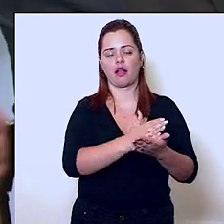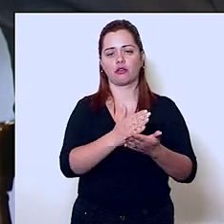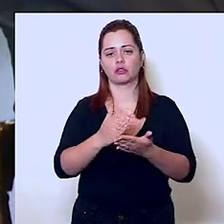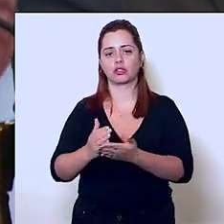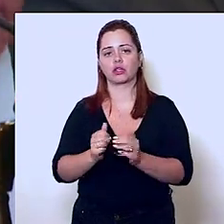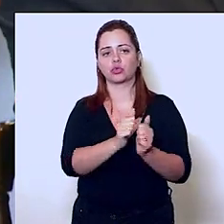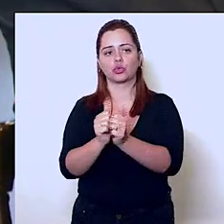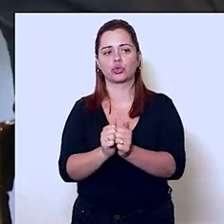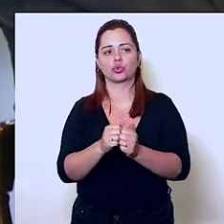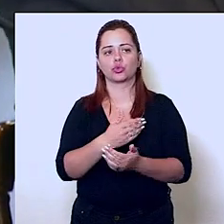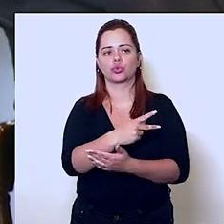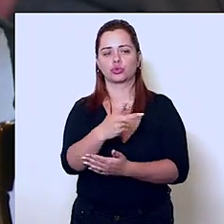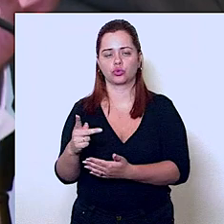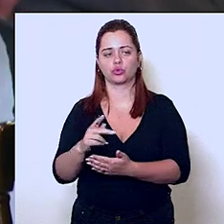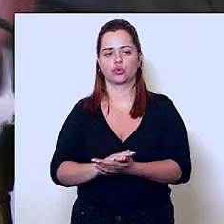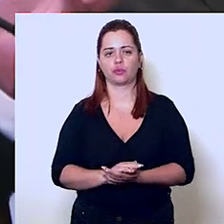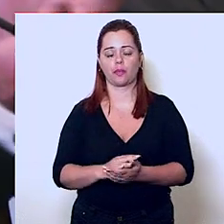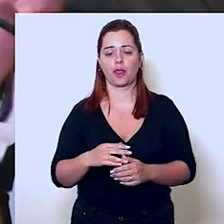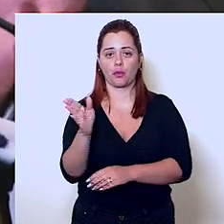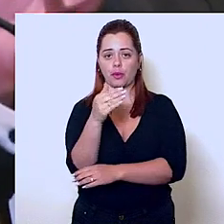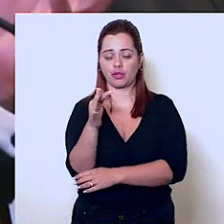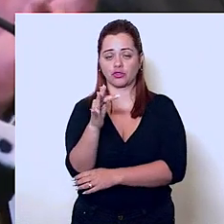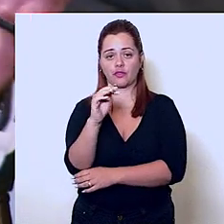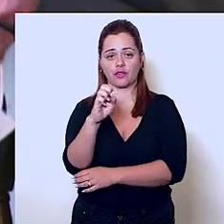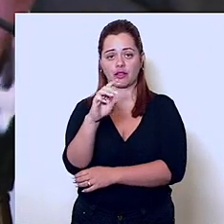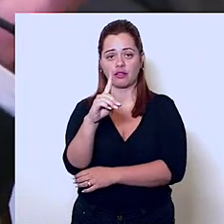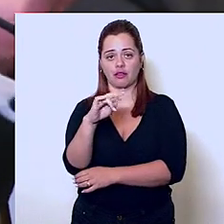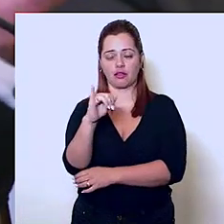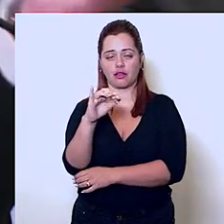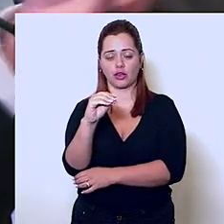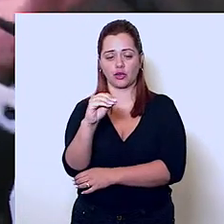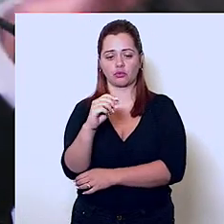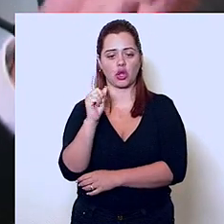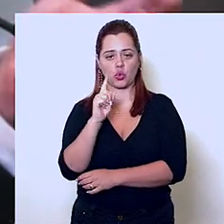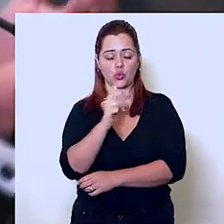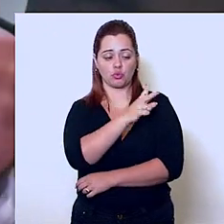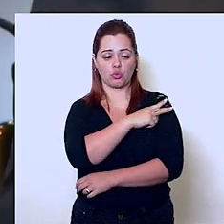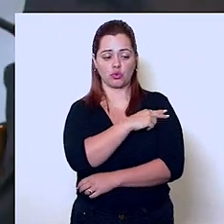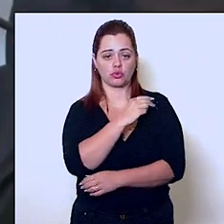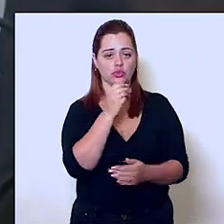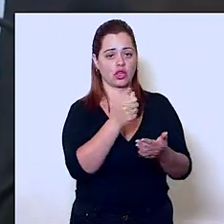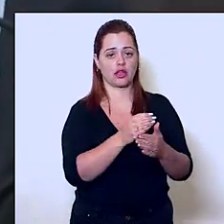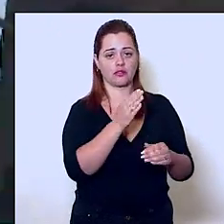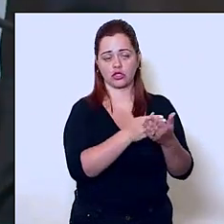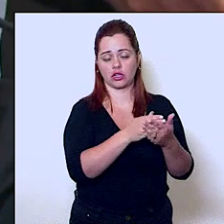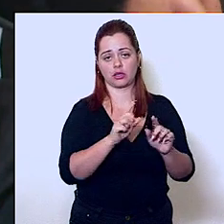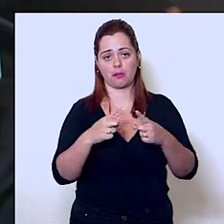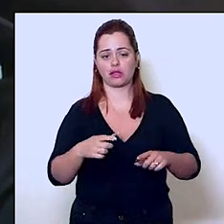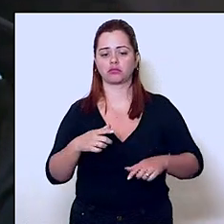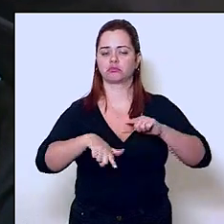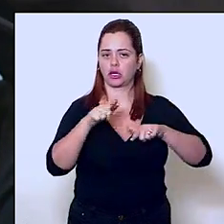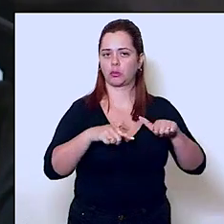Rodrigues, o embaixador Frederico, que não foi diretamente meu chefe, mas tantas vezes que, no fundo, nós trabalhamos juntos. Em todos